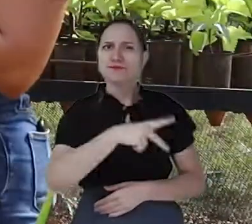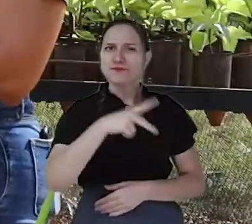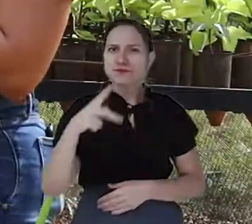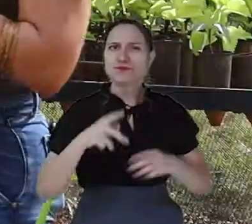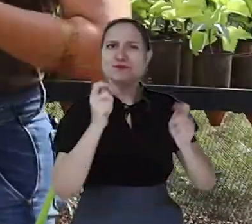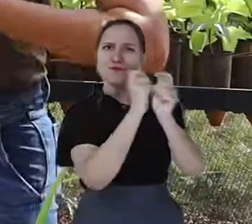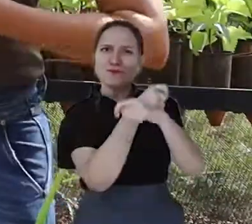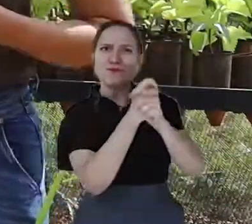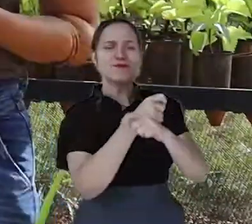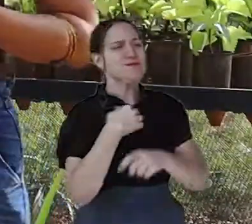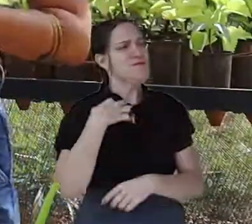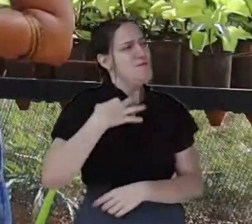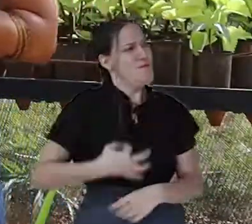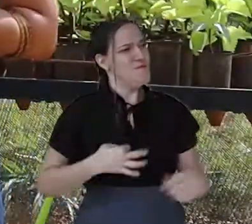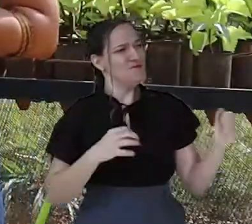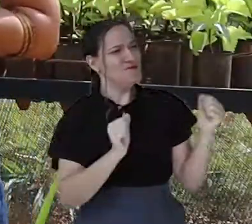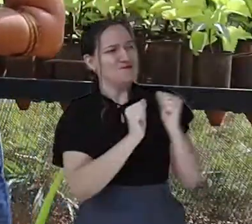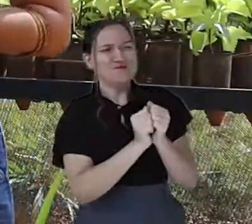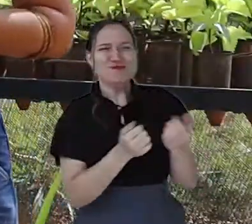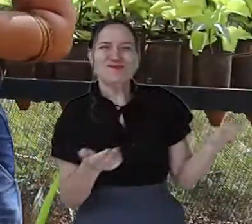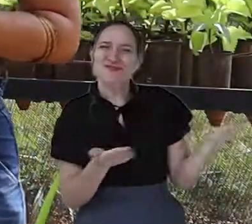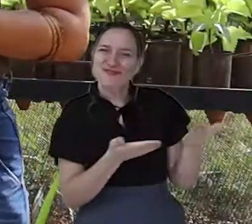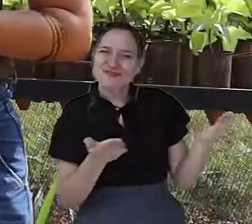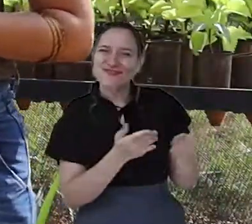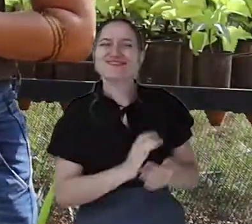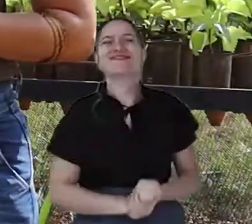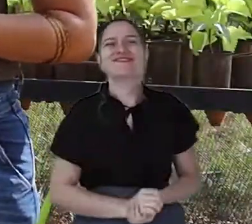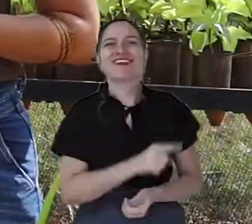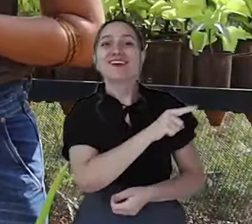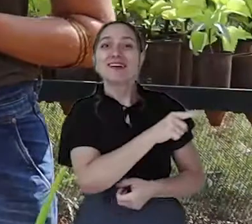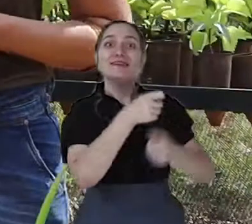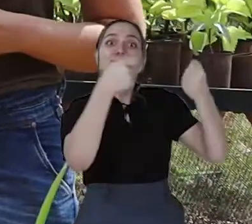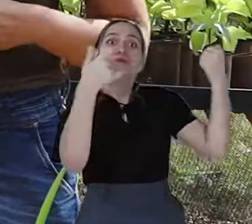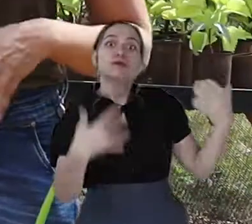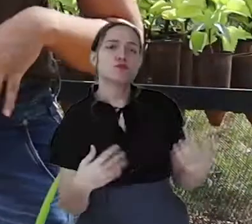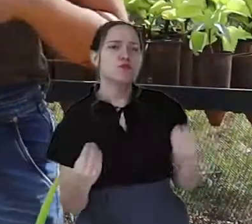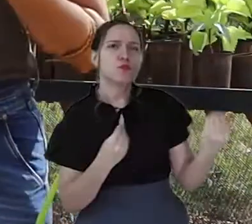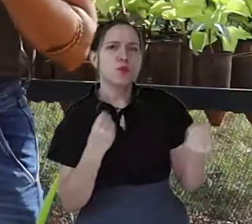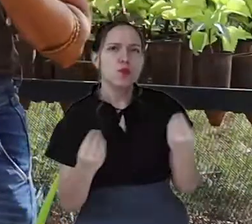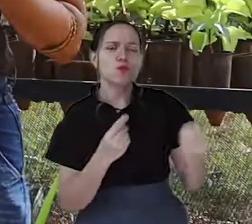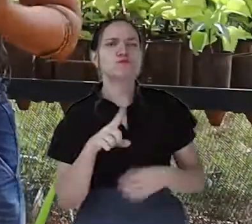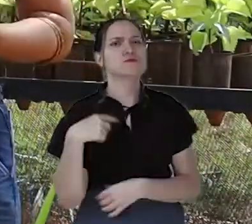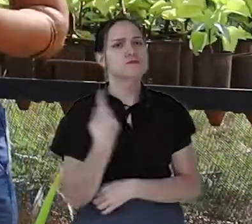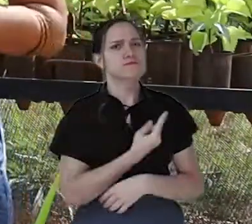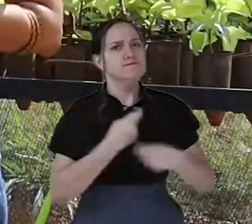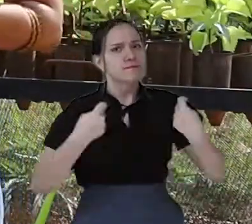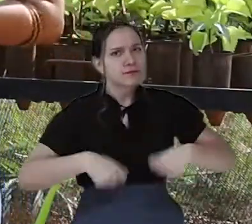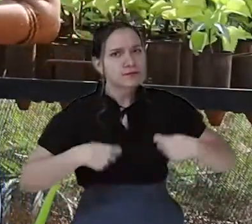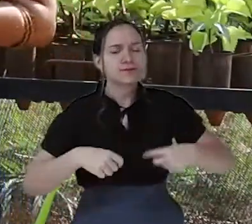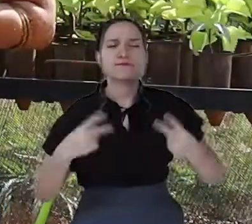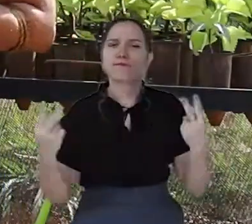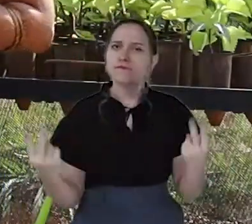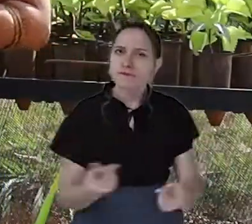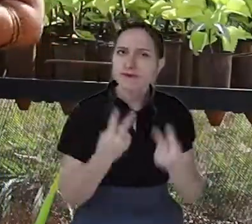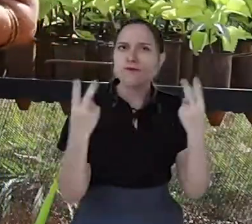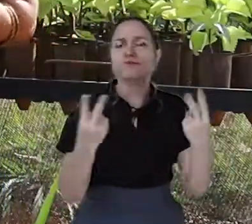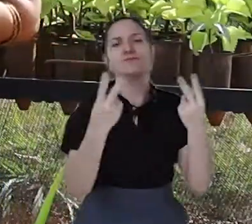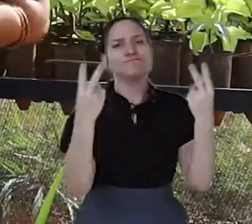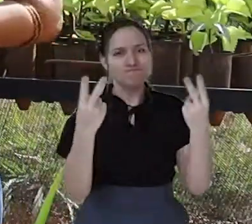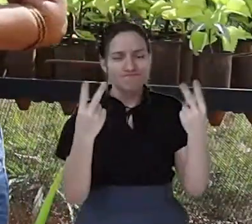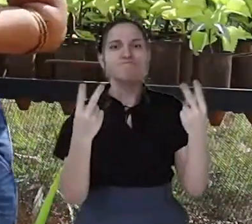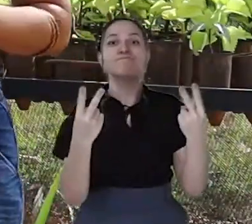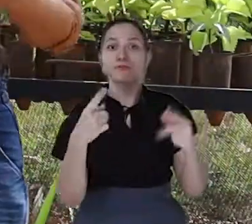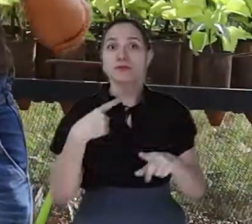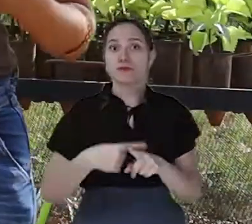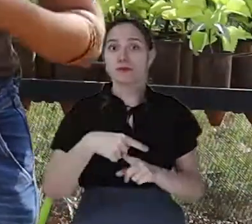Uma honra estar compartilhando com ele esse programa. E ele vai falar um pouco mais para a gente sobre como a gente tem que valorizar, porque o